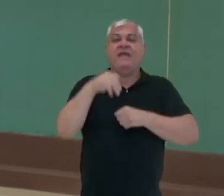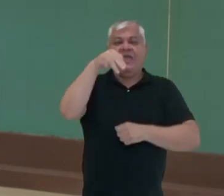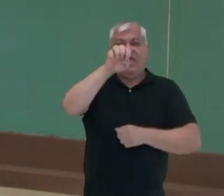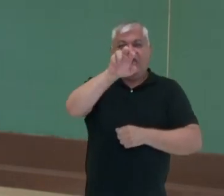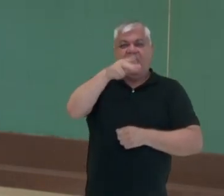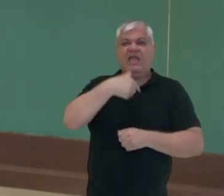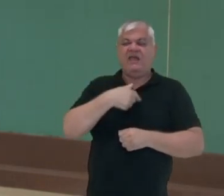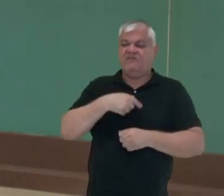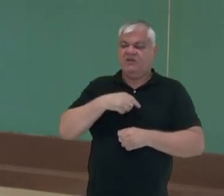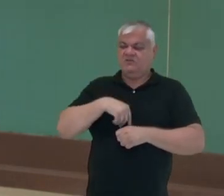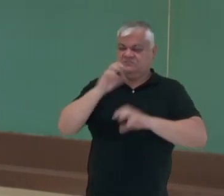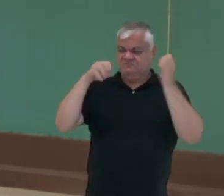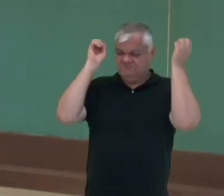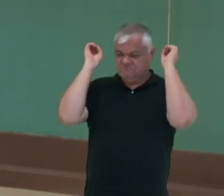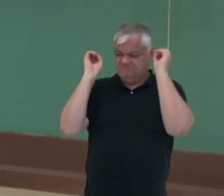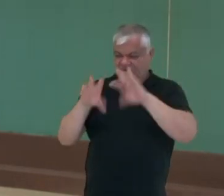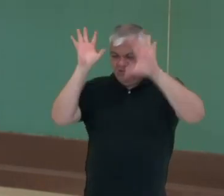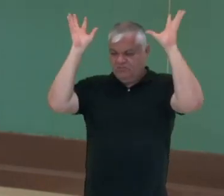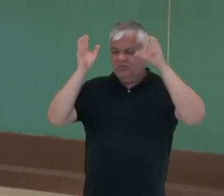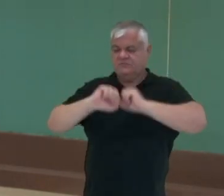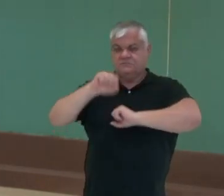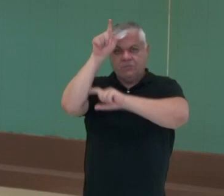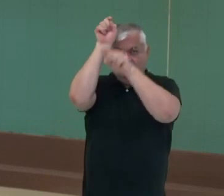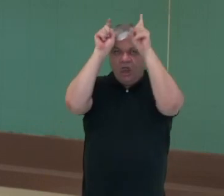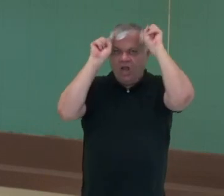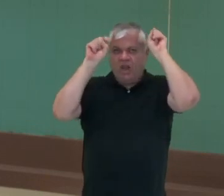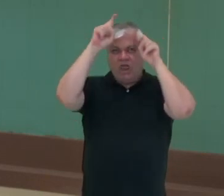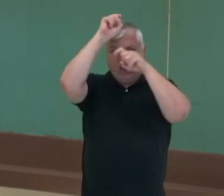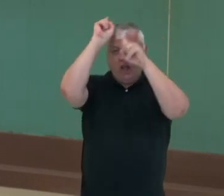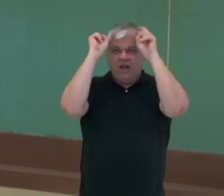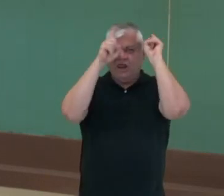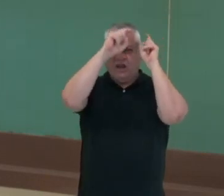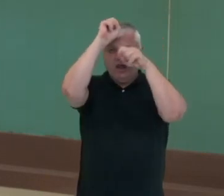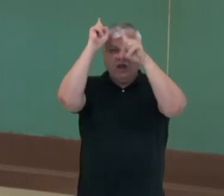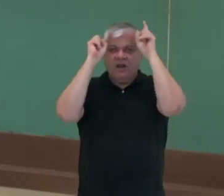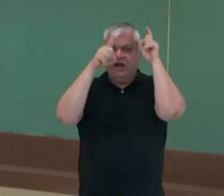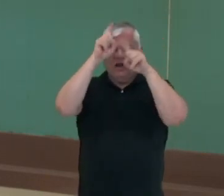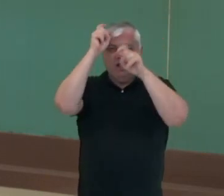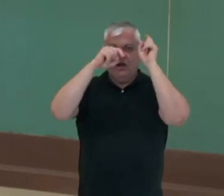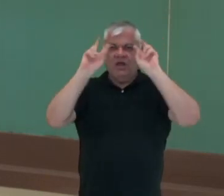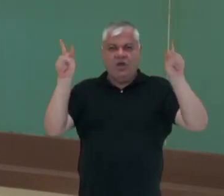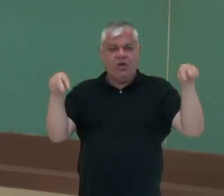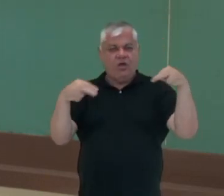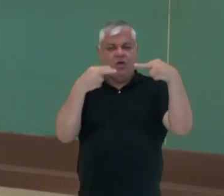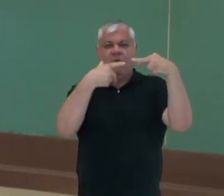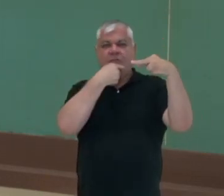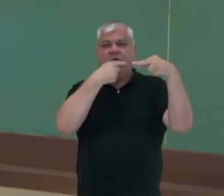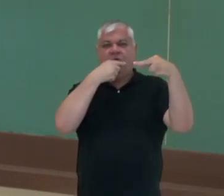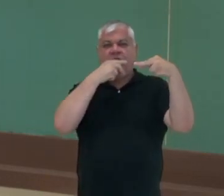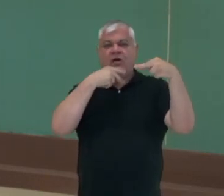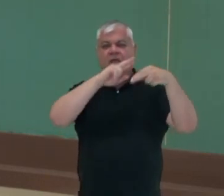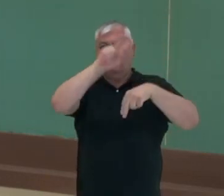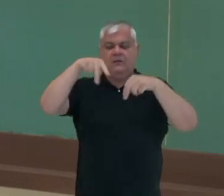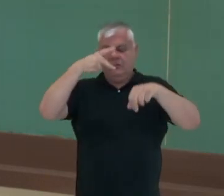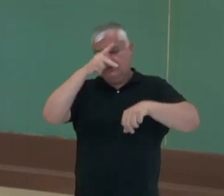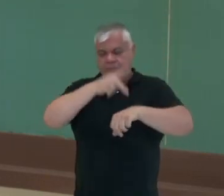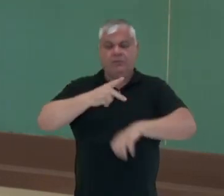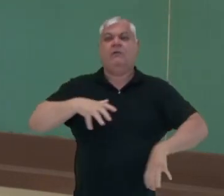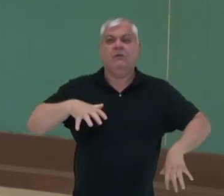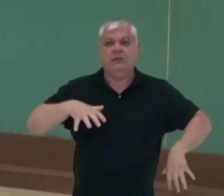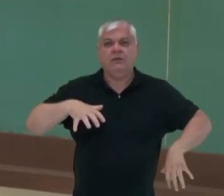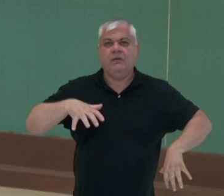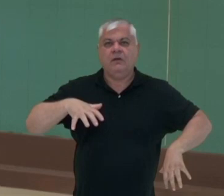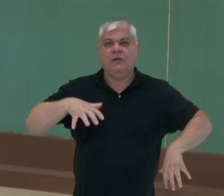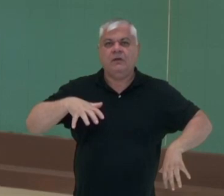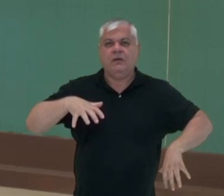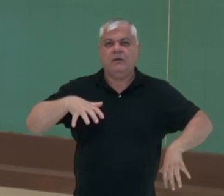Medusa. Fez com que os cabelos dela se tornassem cobras, para que ela nunca mais nenhum homem olhasse para ela, e ela ganhou o poder de fazer com que